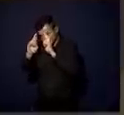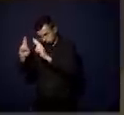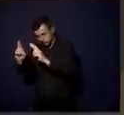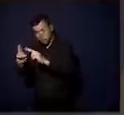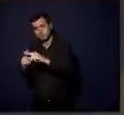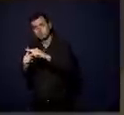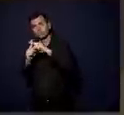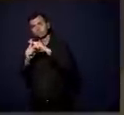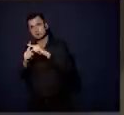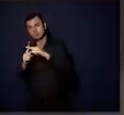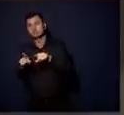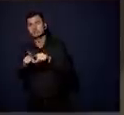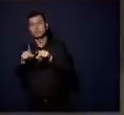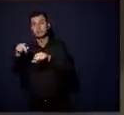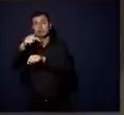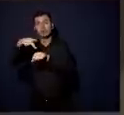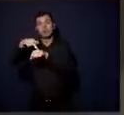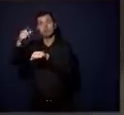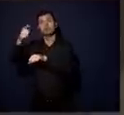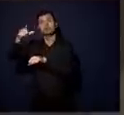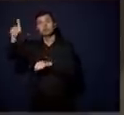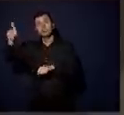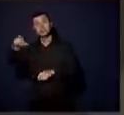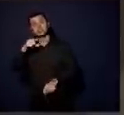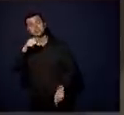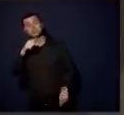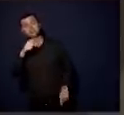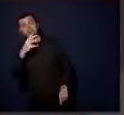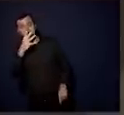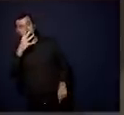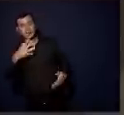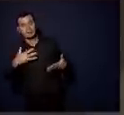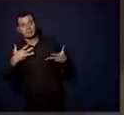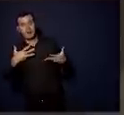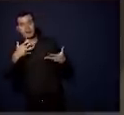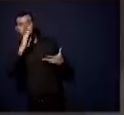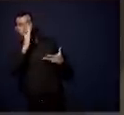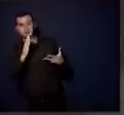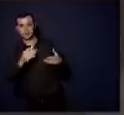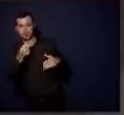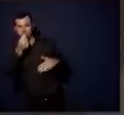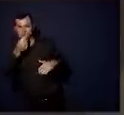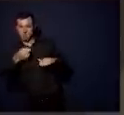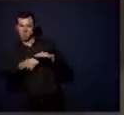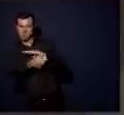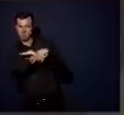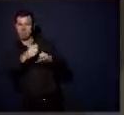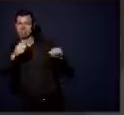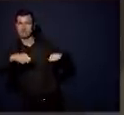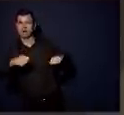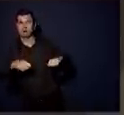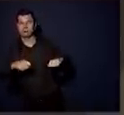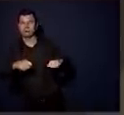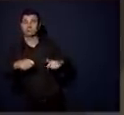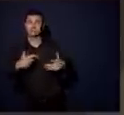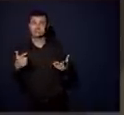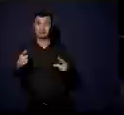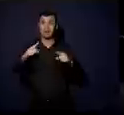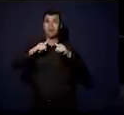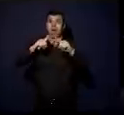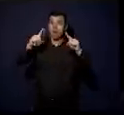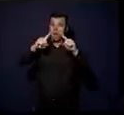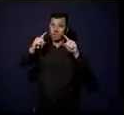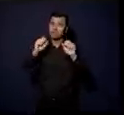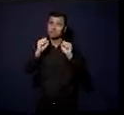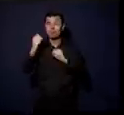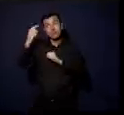um investidor estrangeiro ainda animado com o Brasil olhando tudo isso eu confesso que apesar de todo barulho dá para ficar um pouco otimista